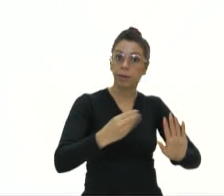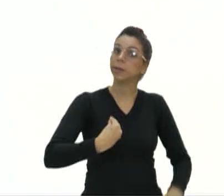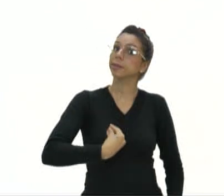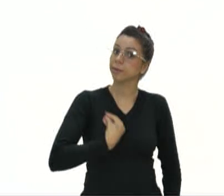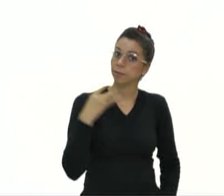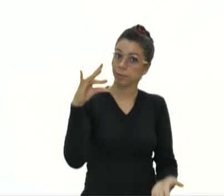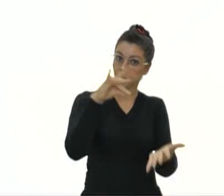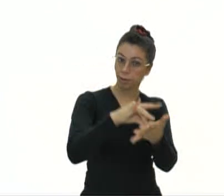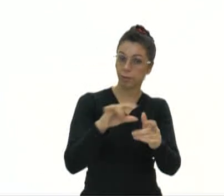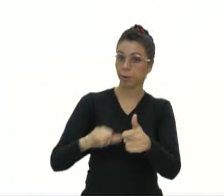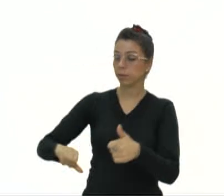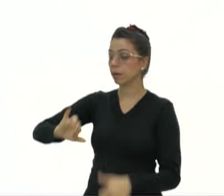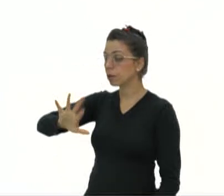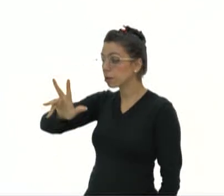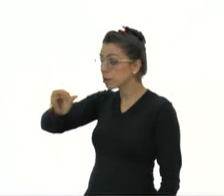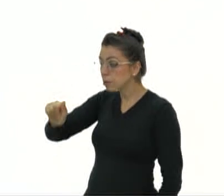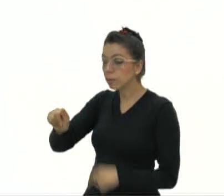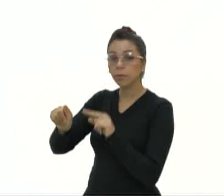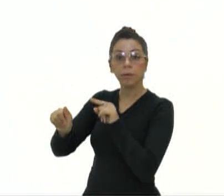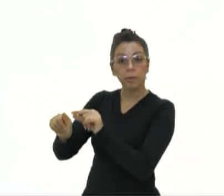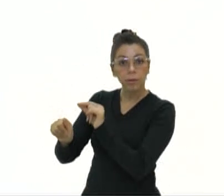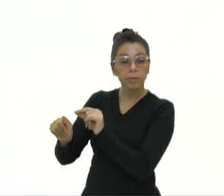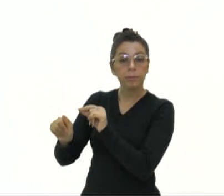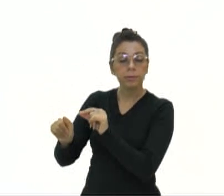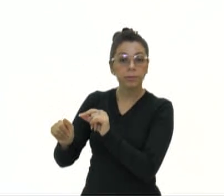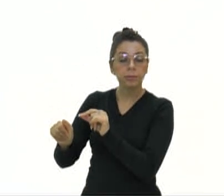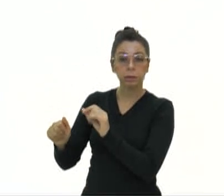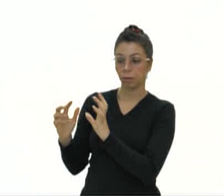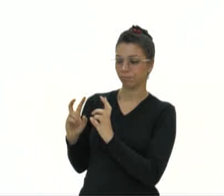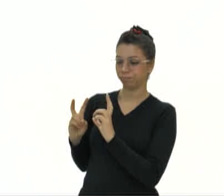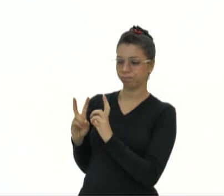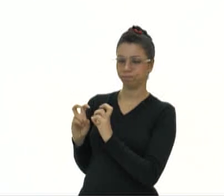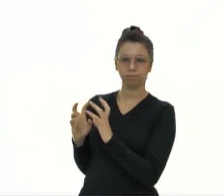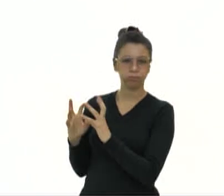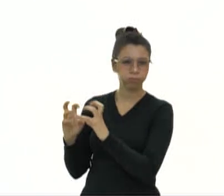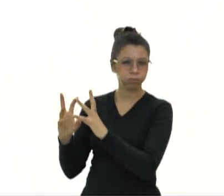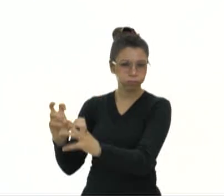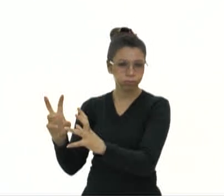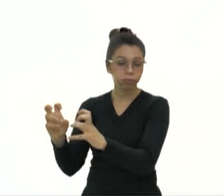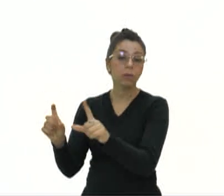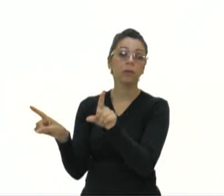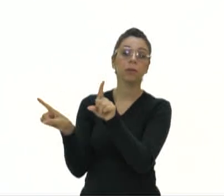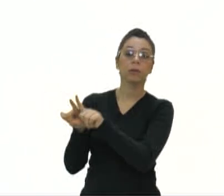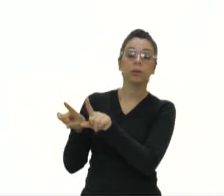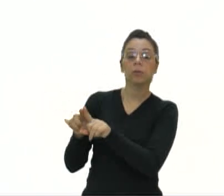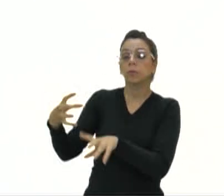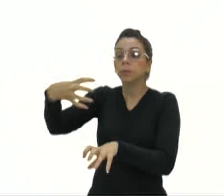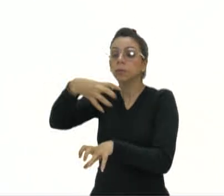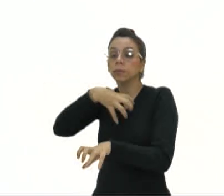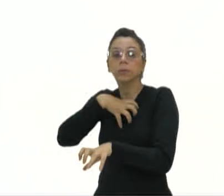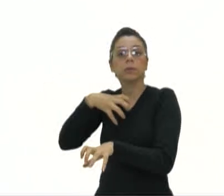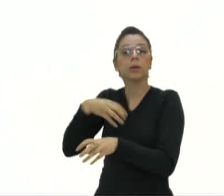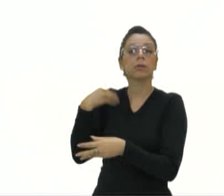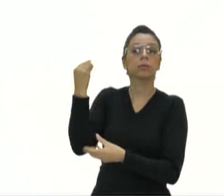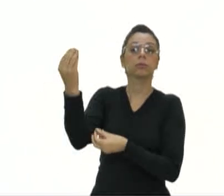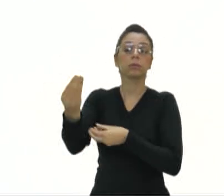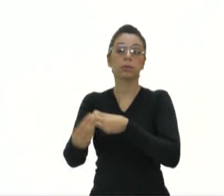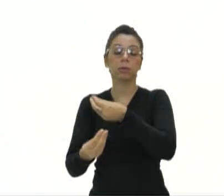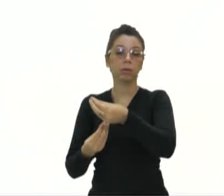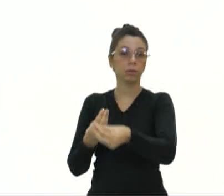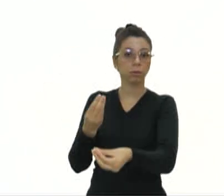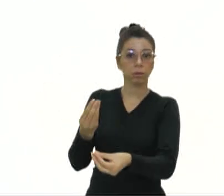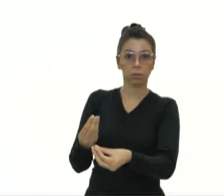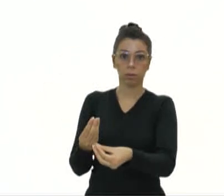Já no território africano, a gente percebe uma questão mais conflituosa, principalmente ligada à maneira de como